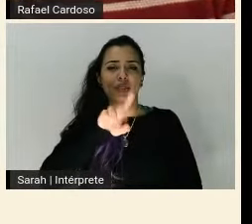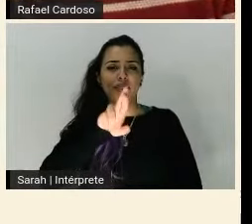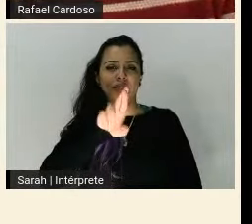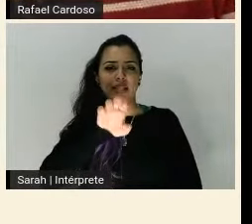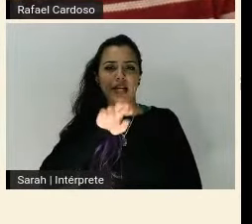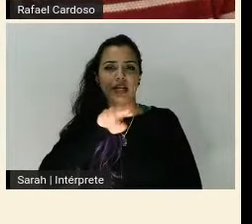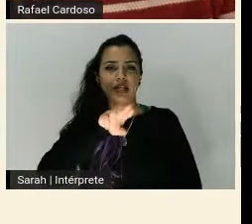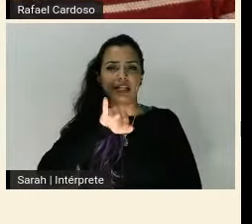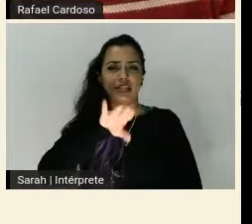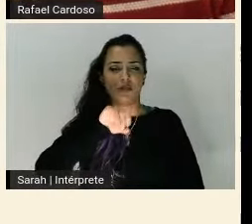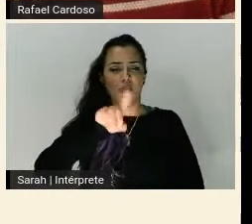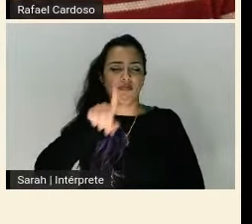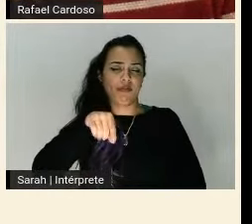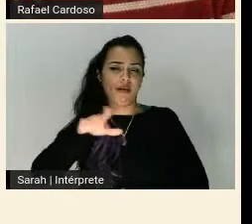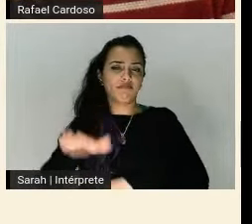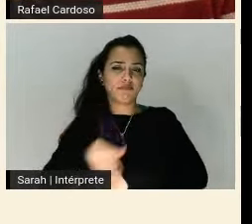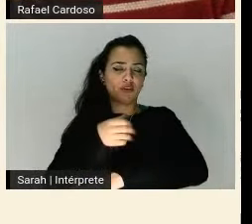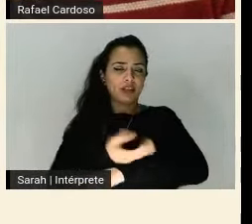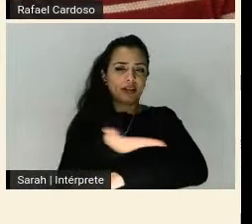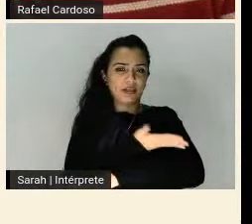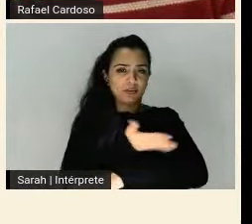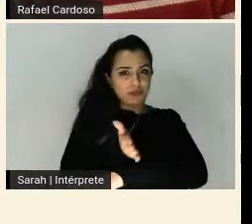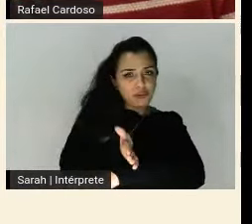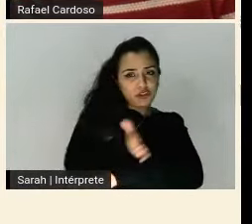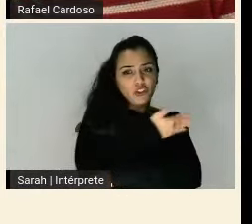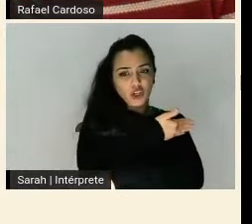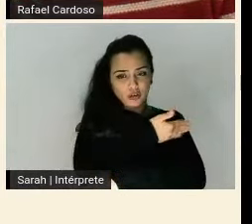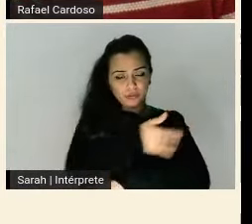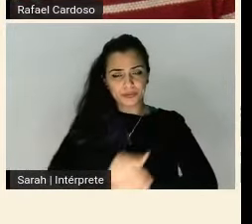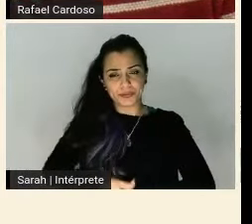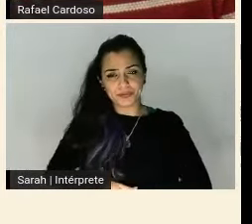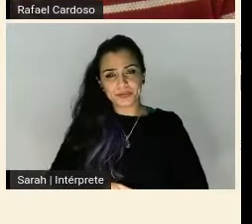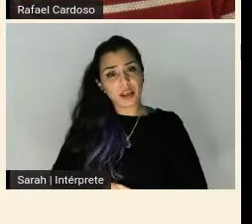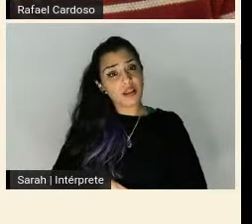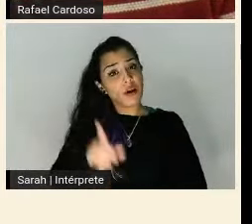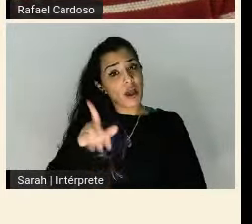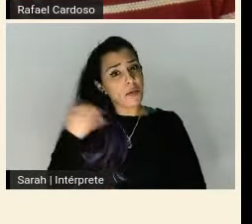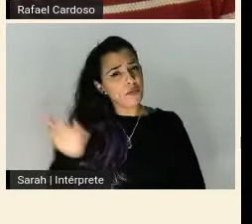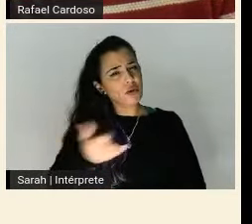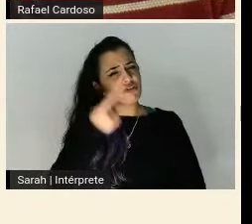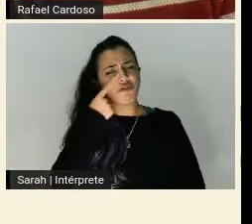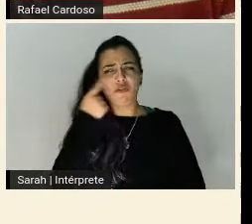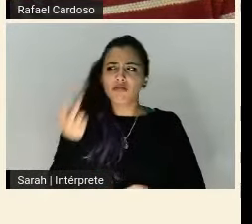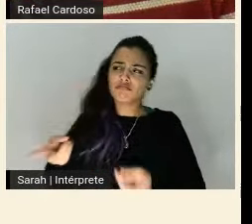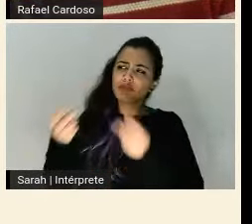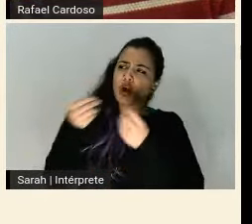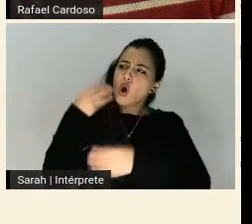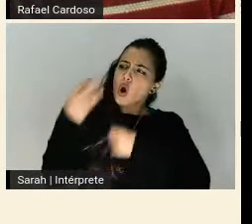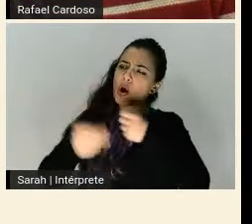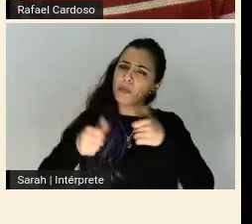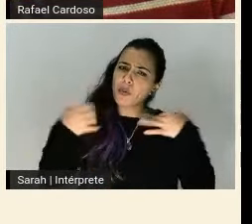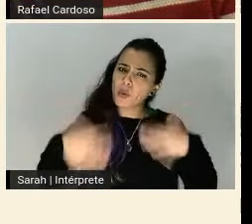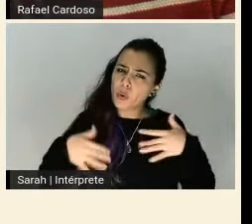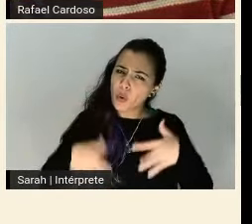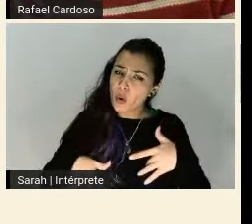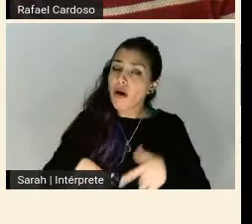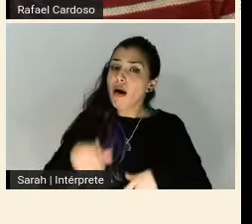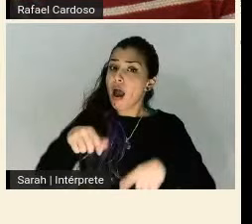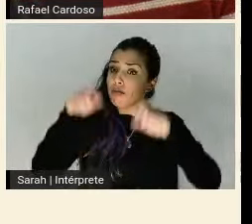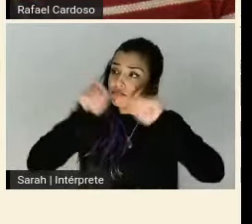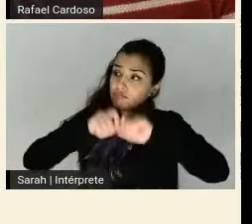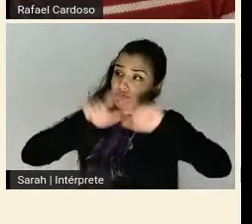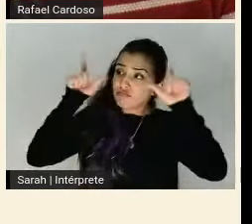É importante reconhecermos o quanto tudo isso é nocivo e nos impede de atentar para a complexidade dos